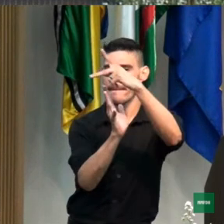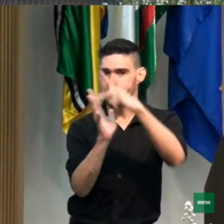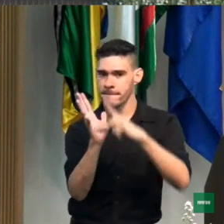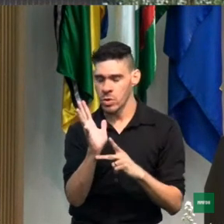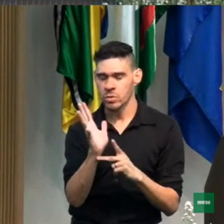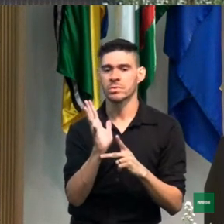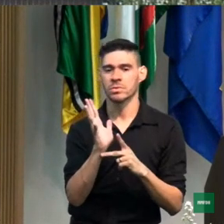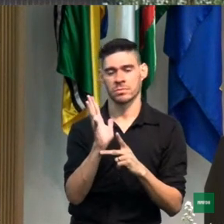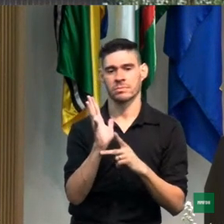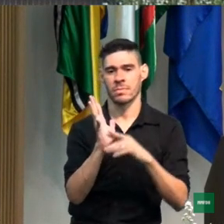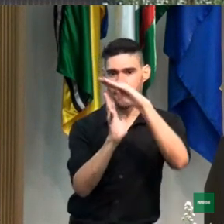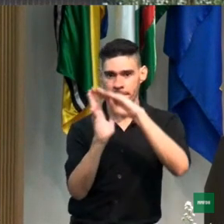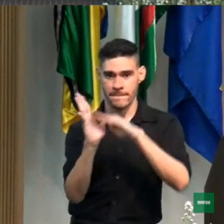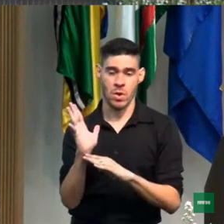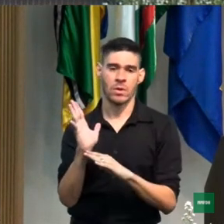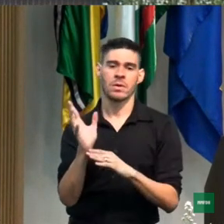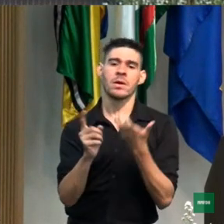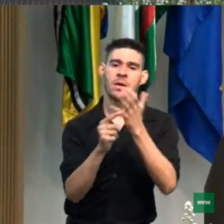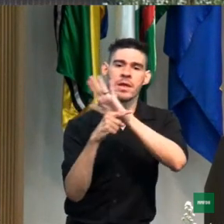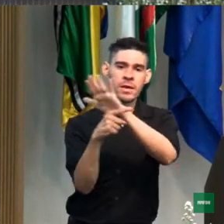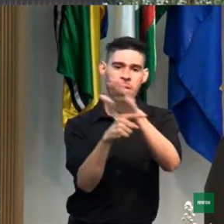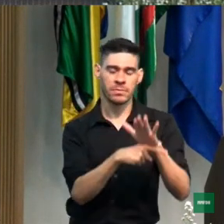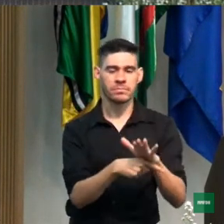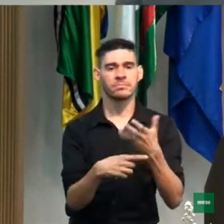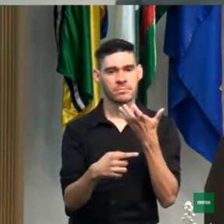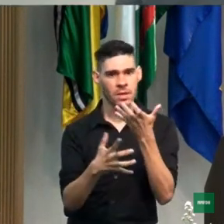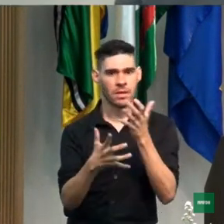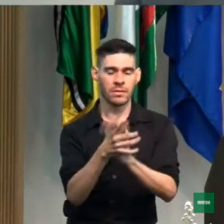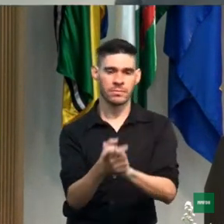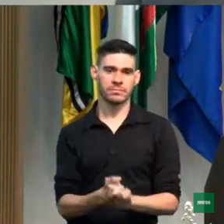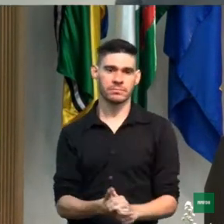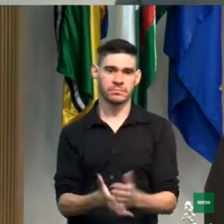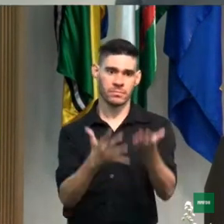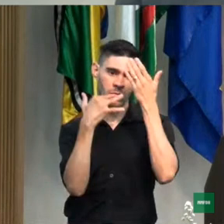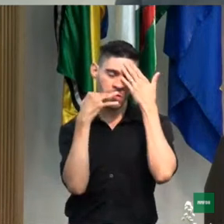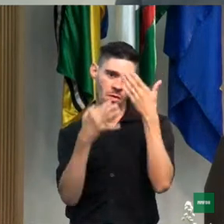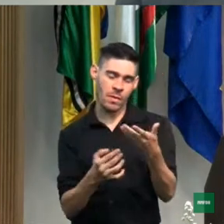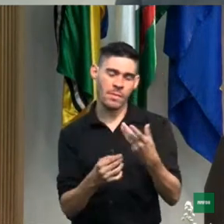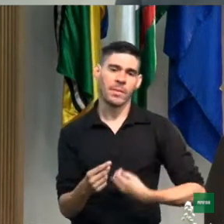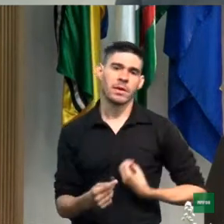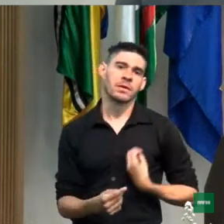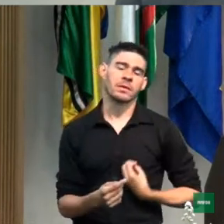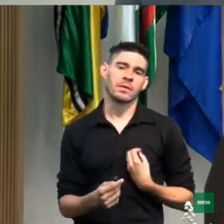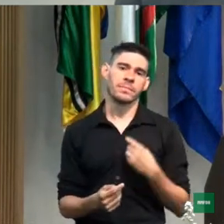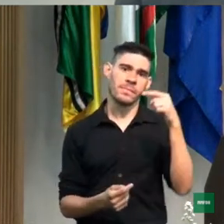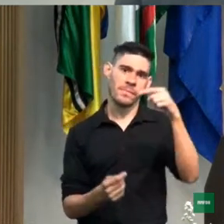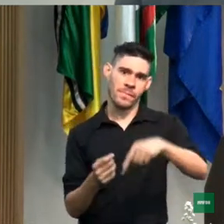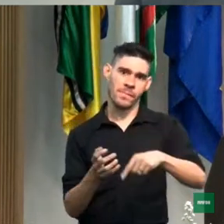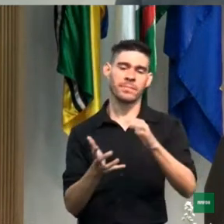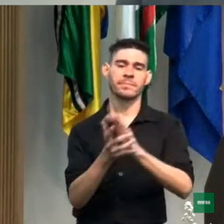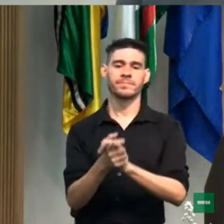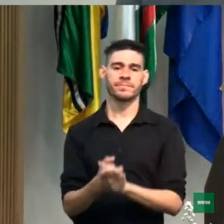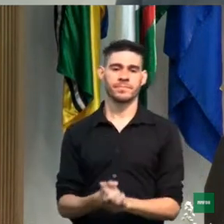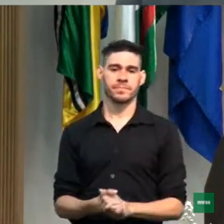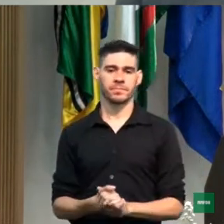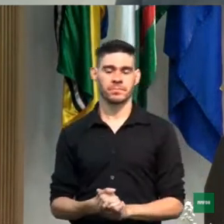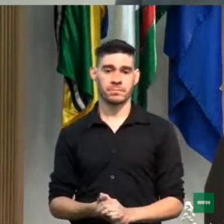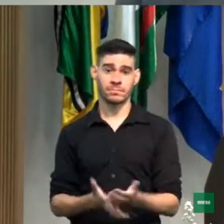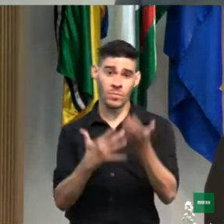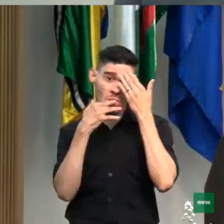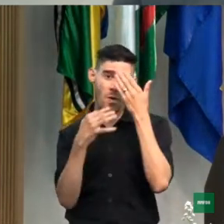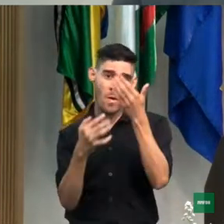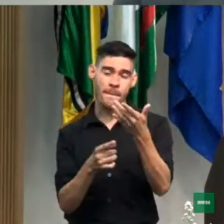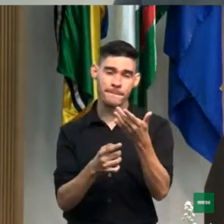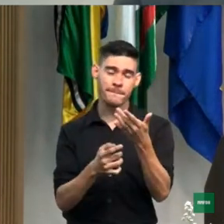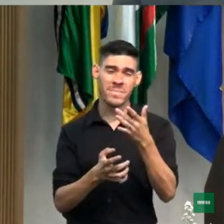Queremos ajudá-los. Obrigada por estarem aqui. Obrigada. Mas obrigada mesmo por